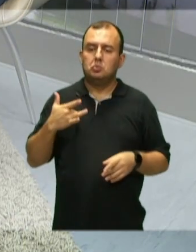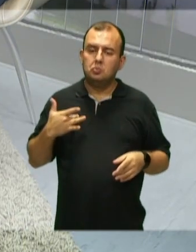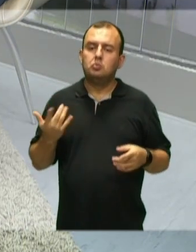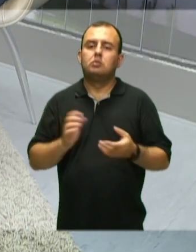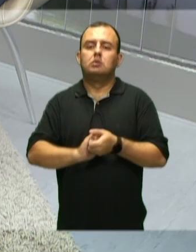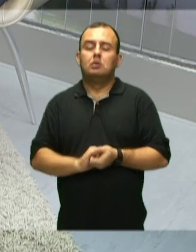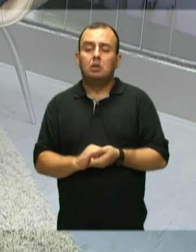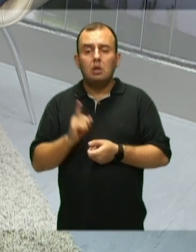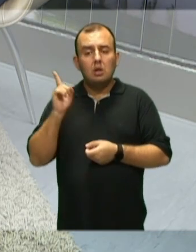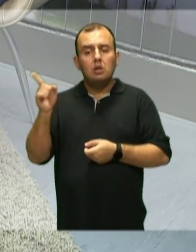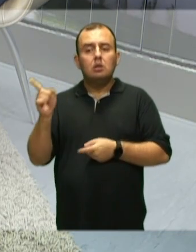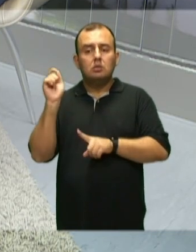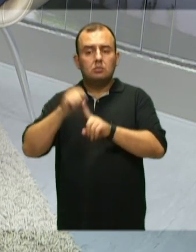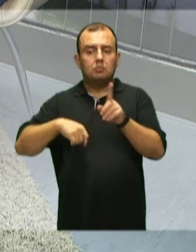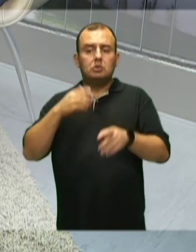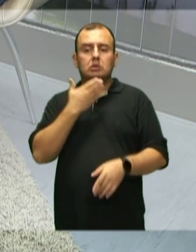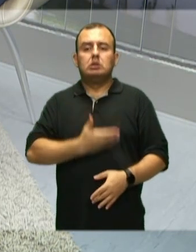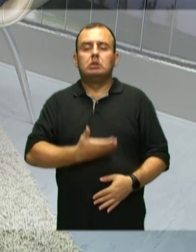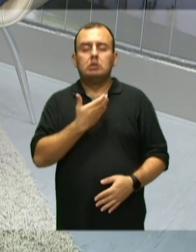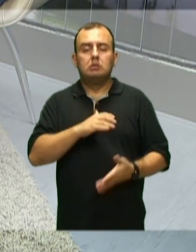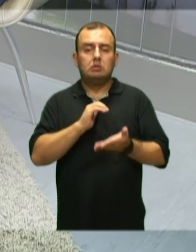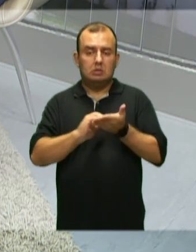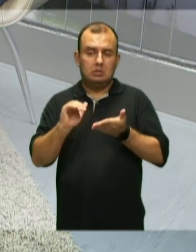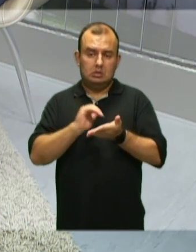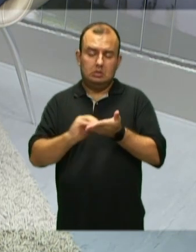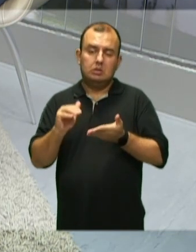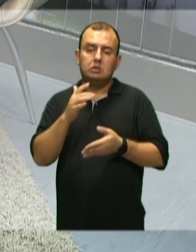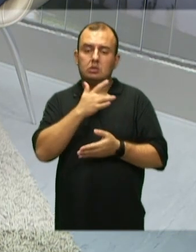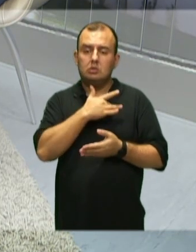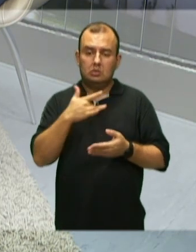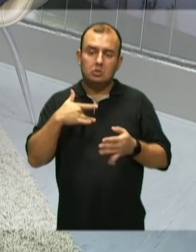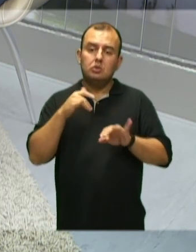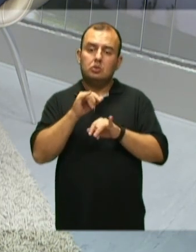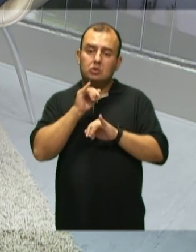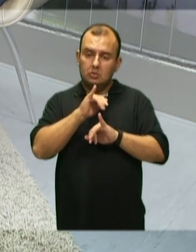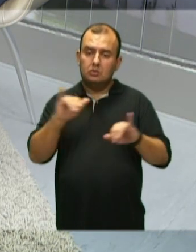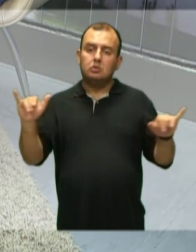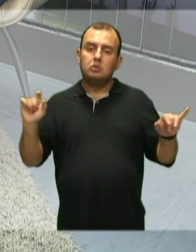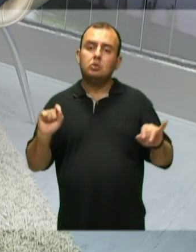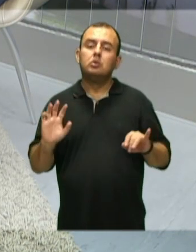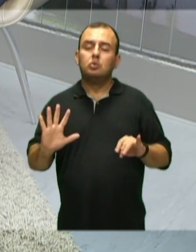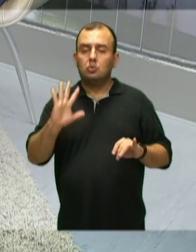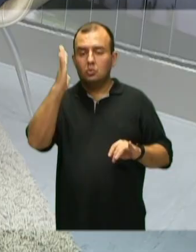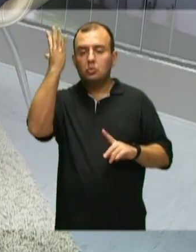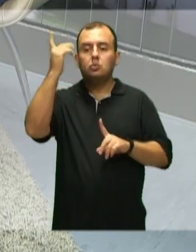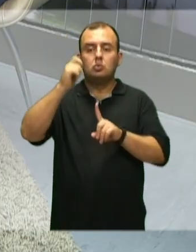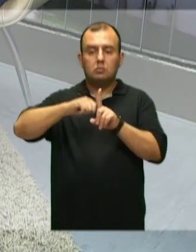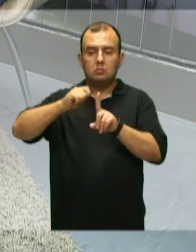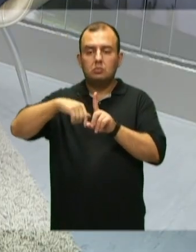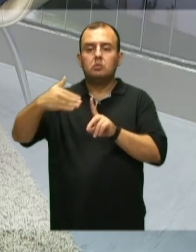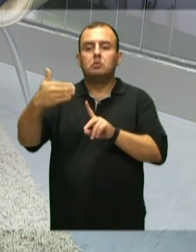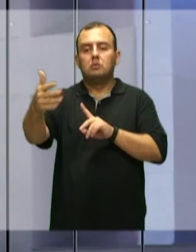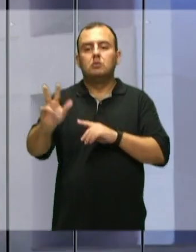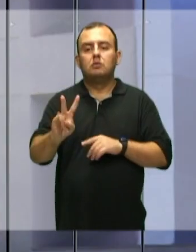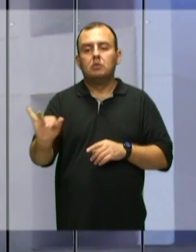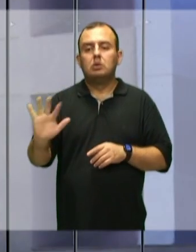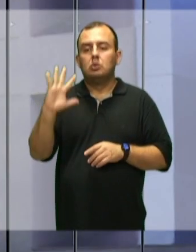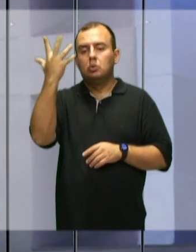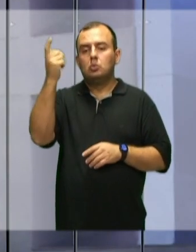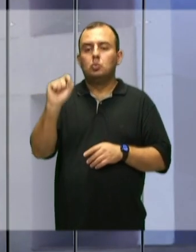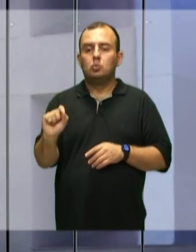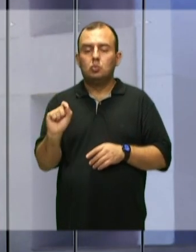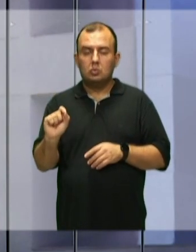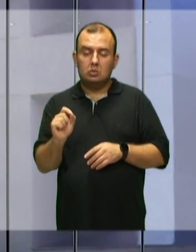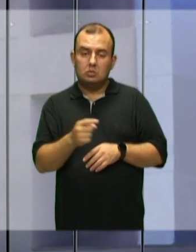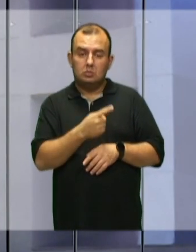Catarina e lá no mês de dezembro a secretaria de saúde taji foi avisada do que aconteceria nos próximos meses de primeiro momento